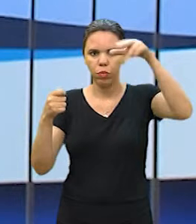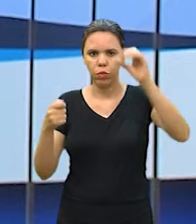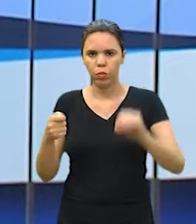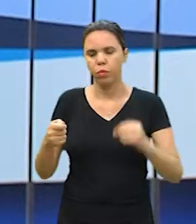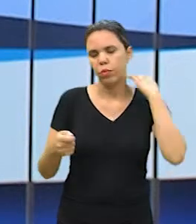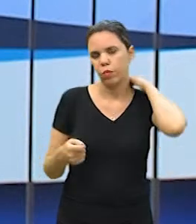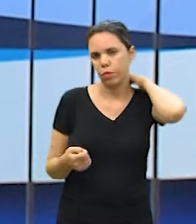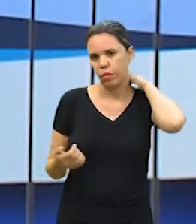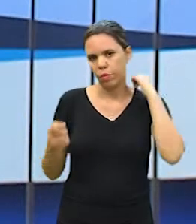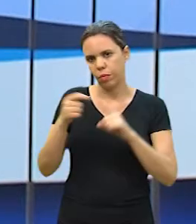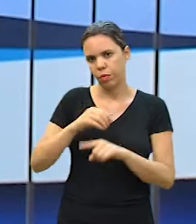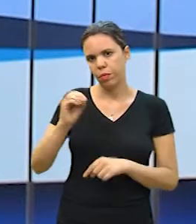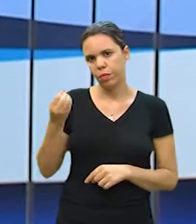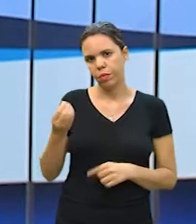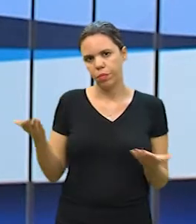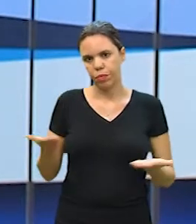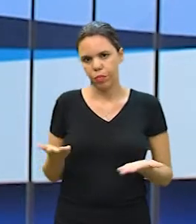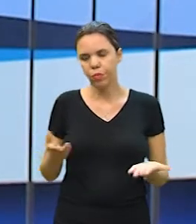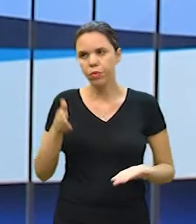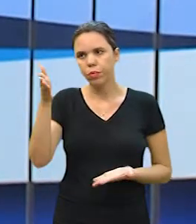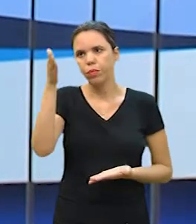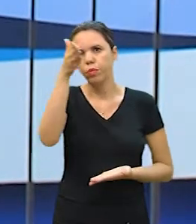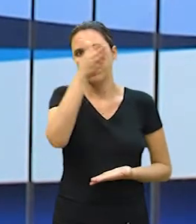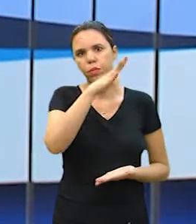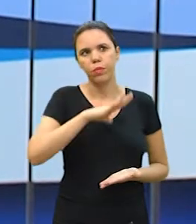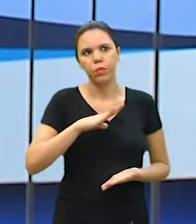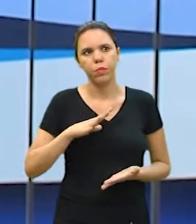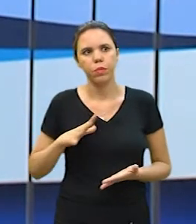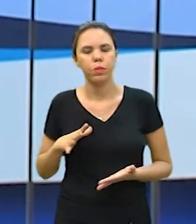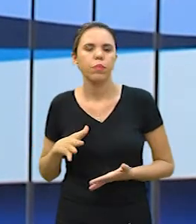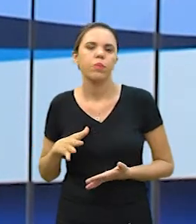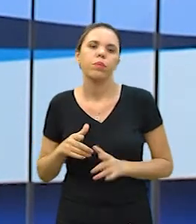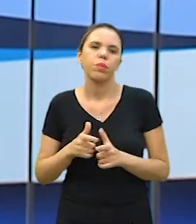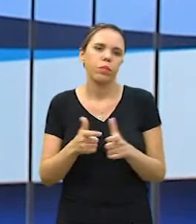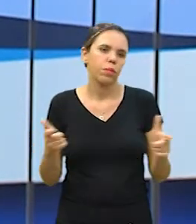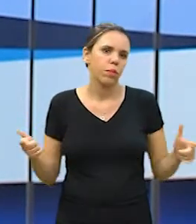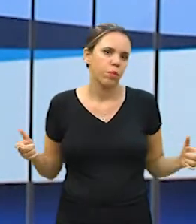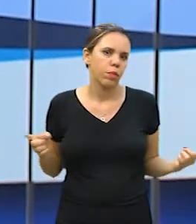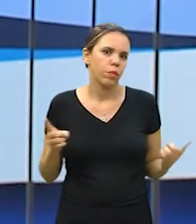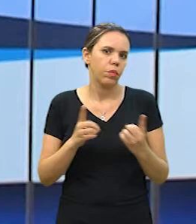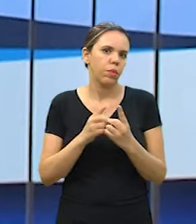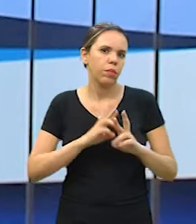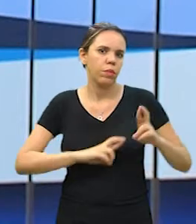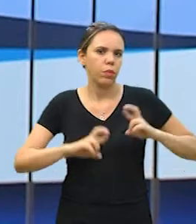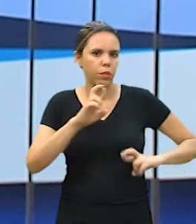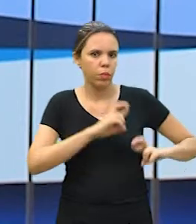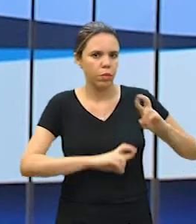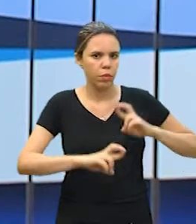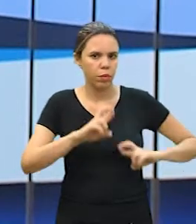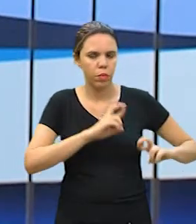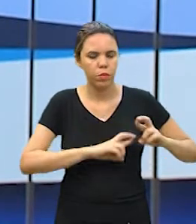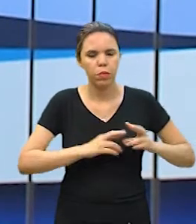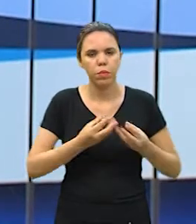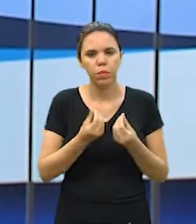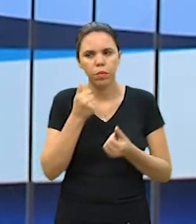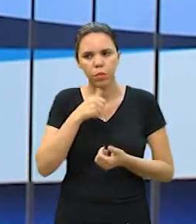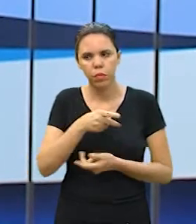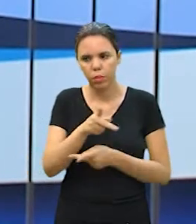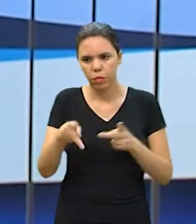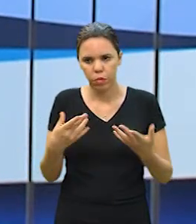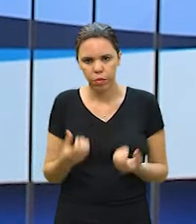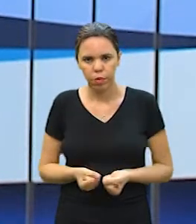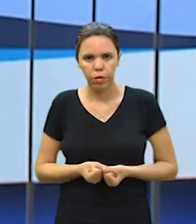Noroeste, porém neste mês de outubro estarão rodiziando na cidade para aumentar o número de exames e sensibilizar